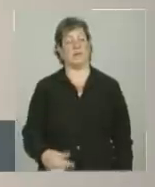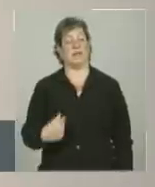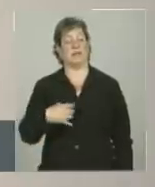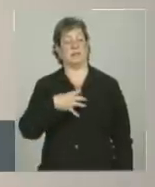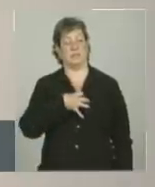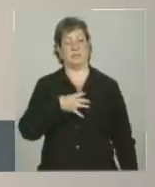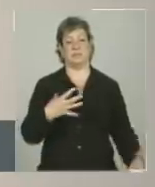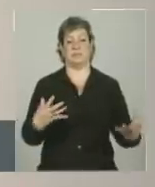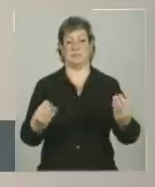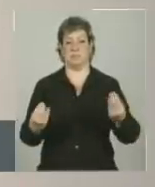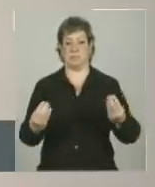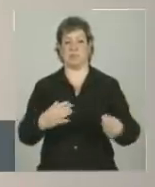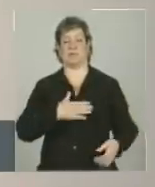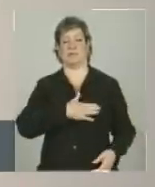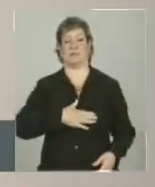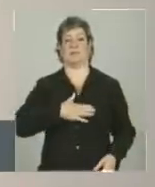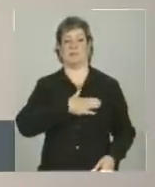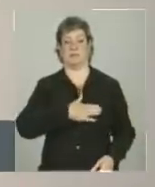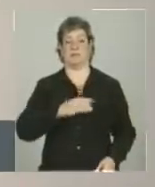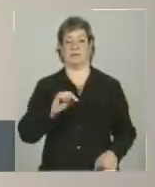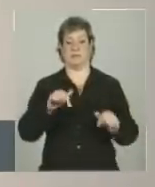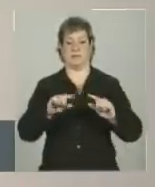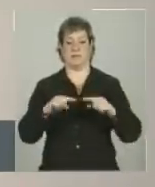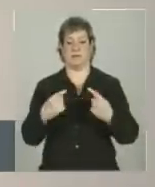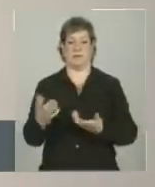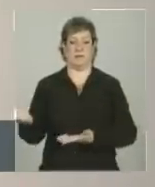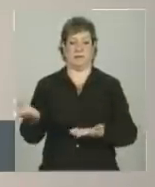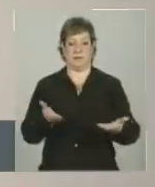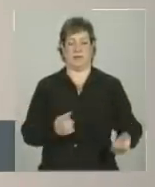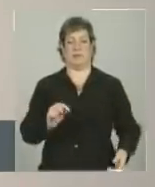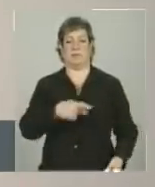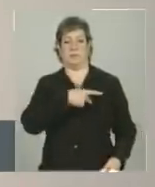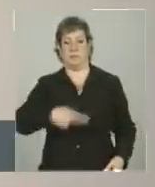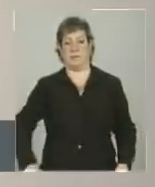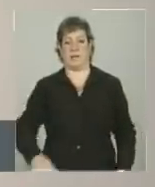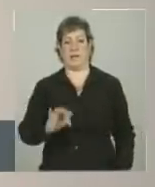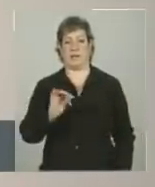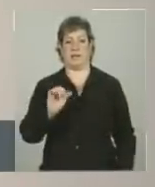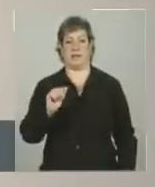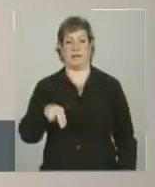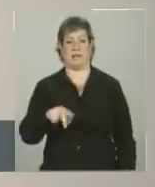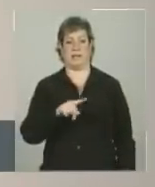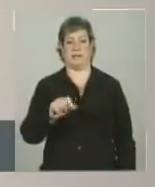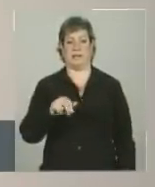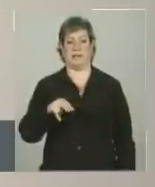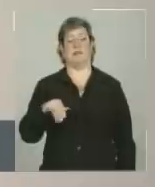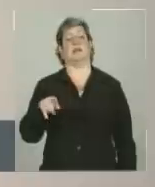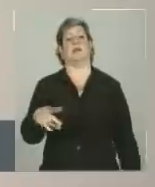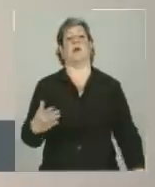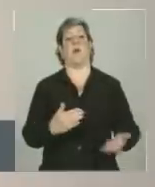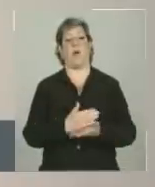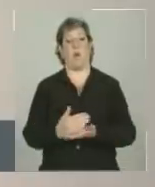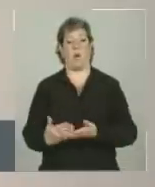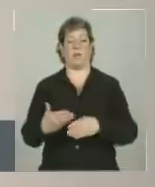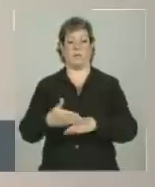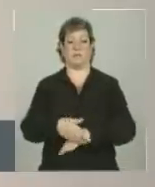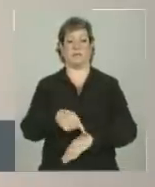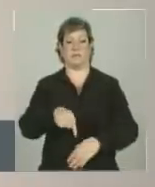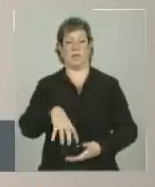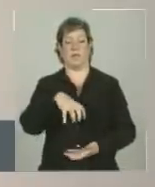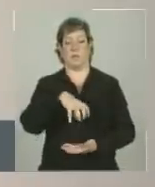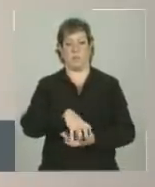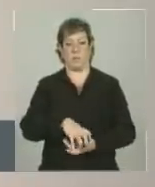que recebo nesta cerimônia o presidente da Tanzânia, que passará a integrar o Comitê Diretor